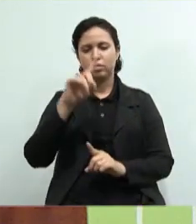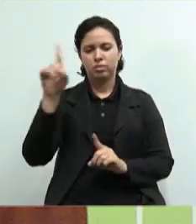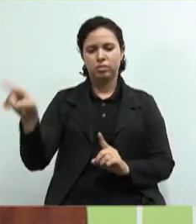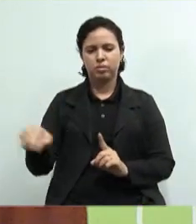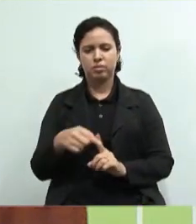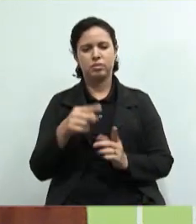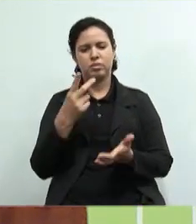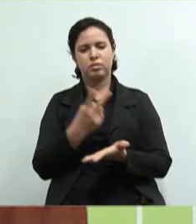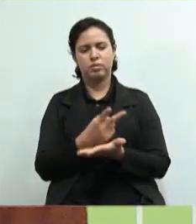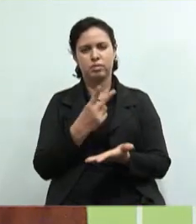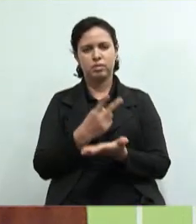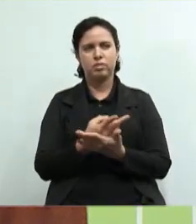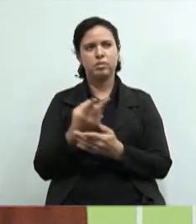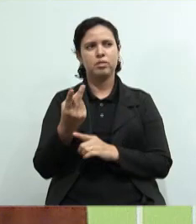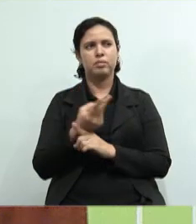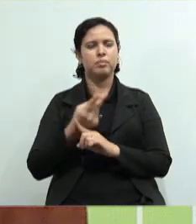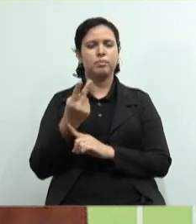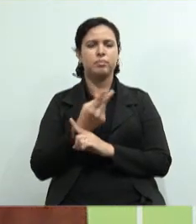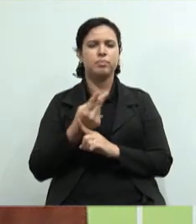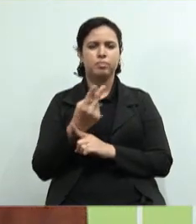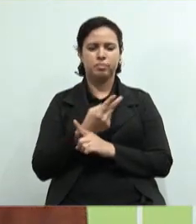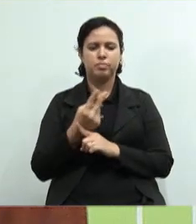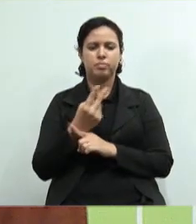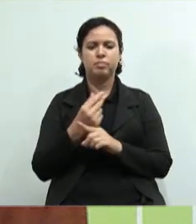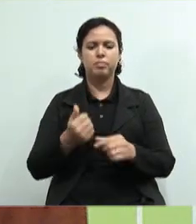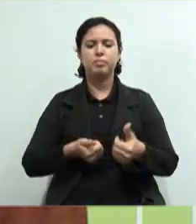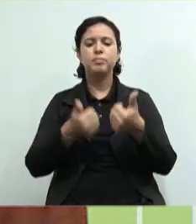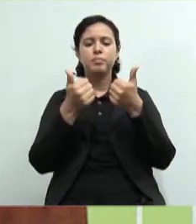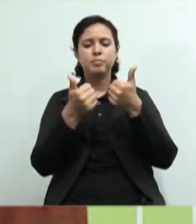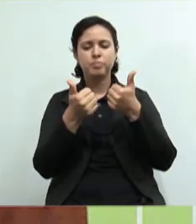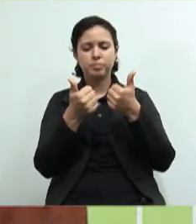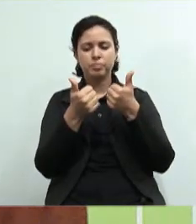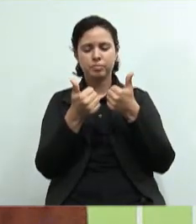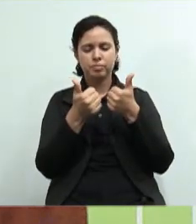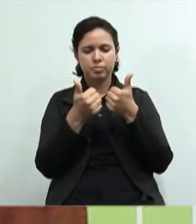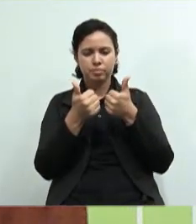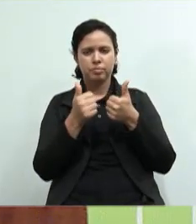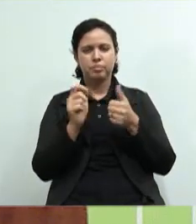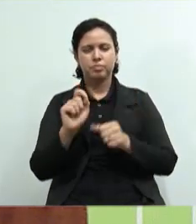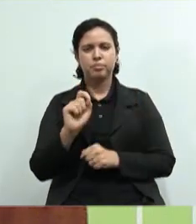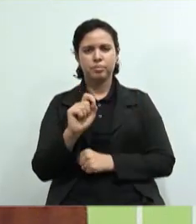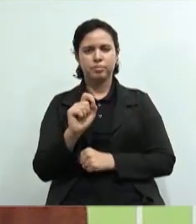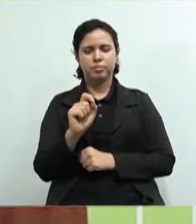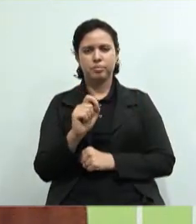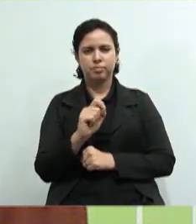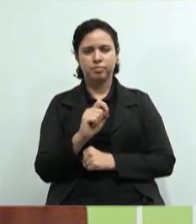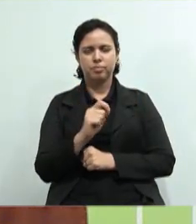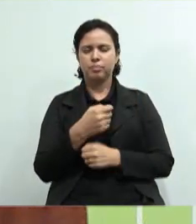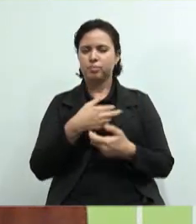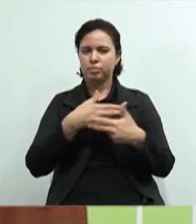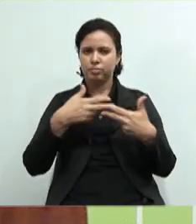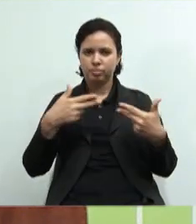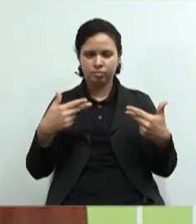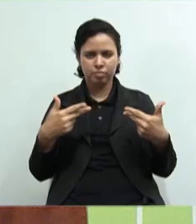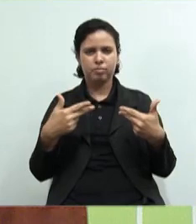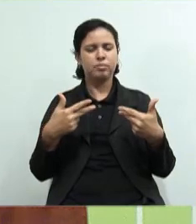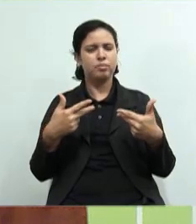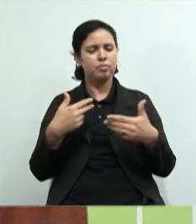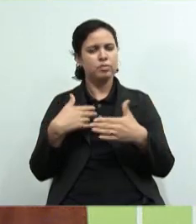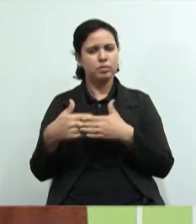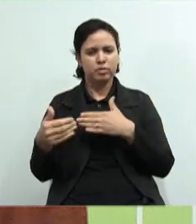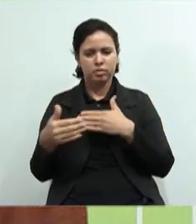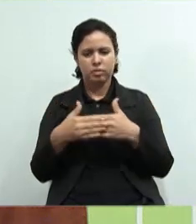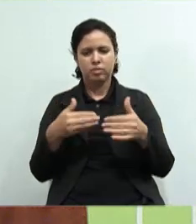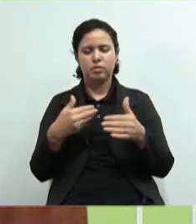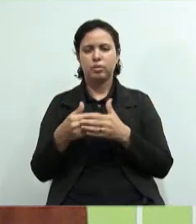contínuo, buscando sempre aperfeiçoar, né? Melhoria das ações, não importa se